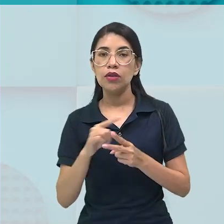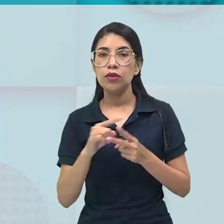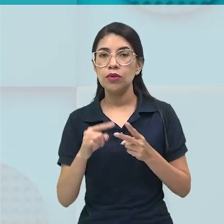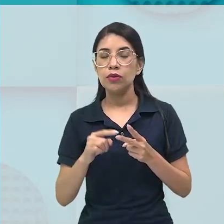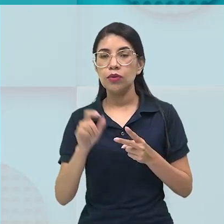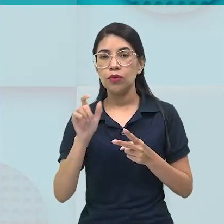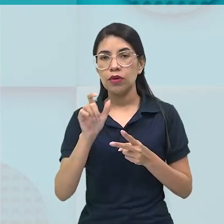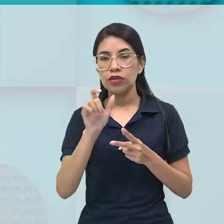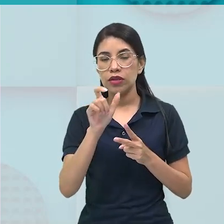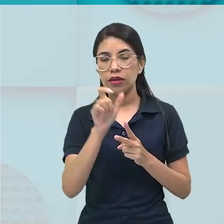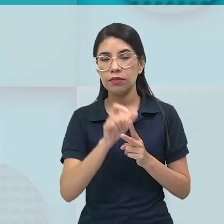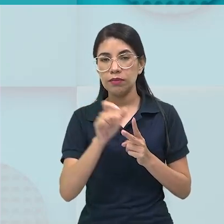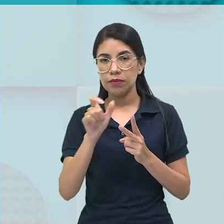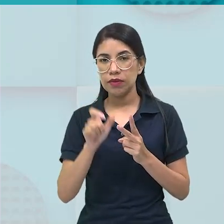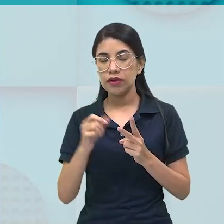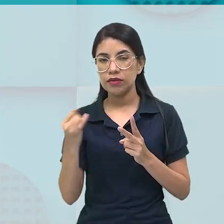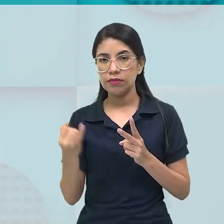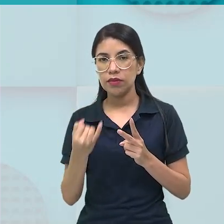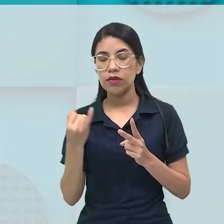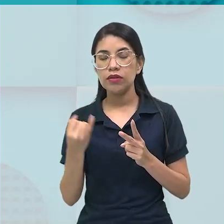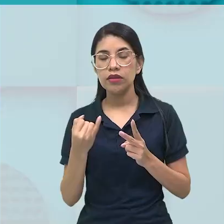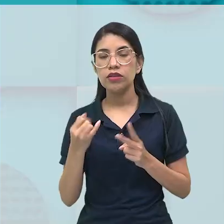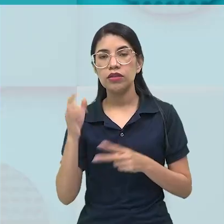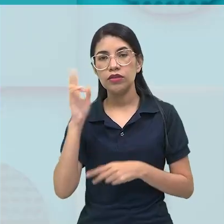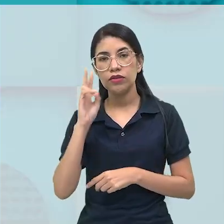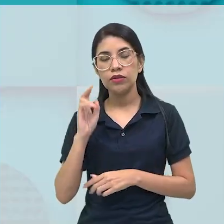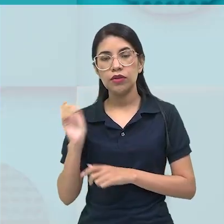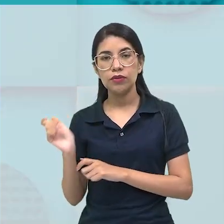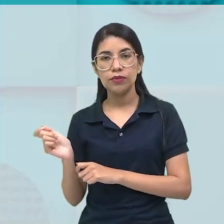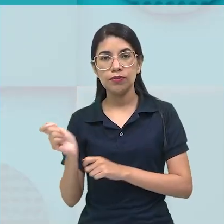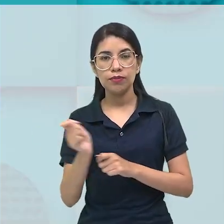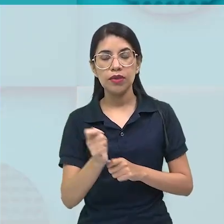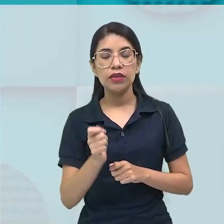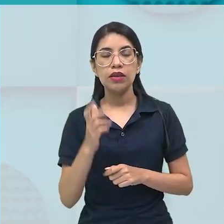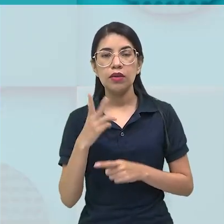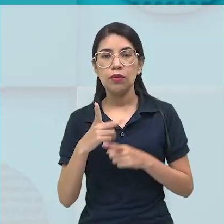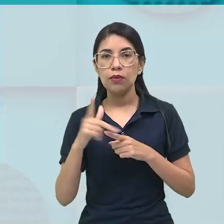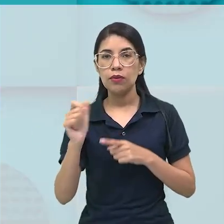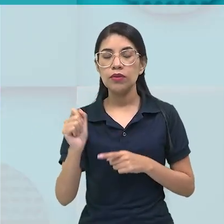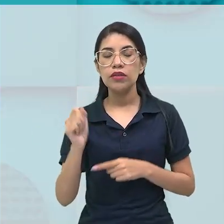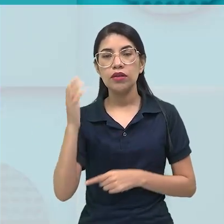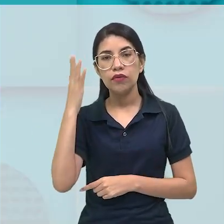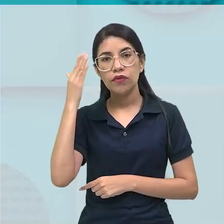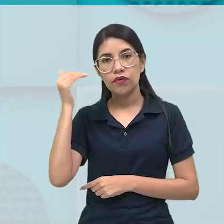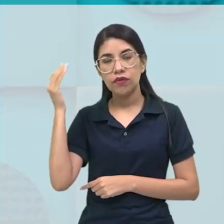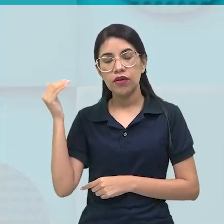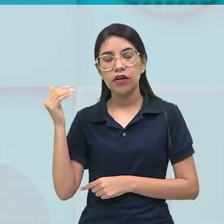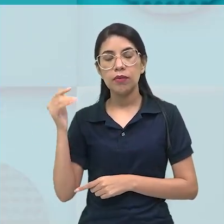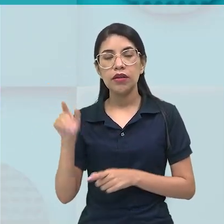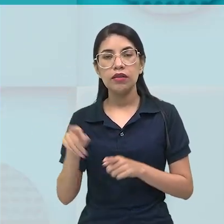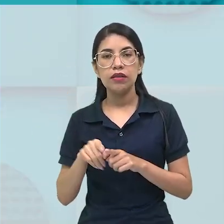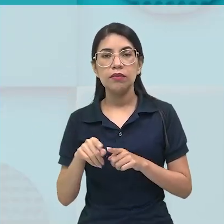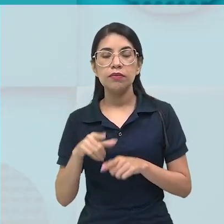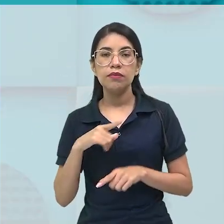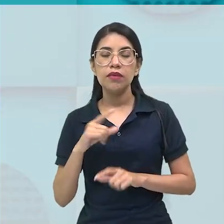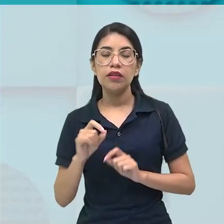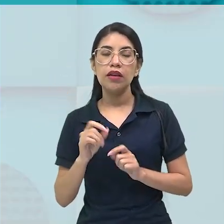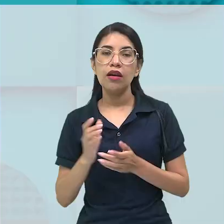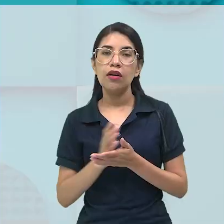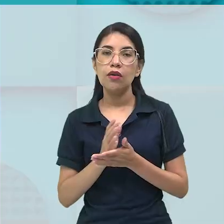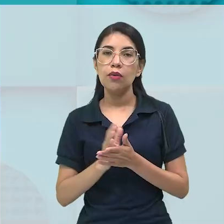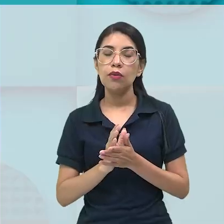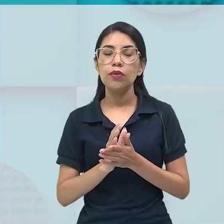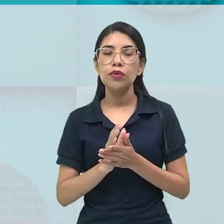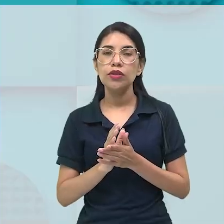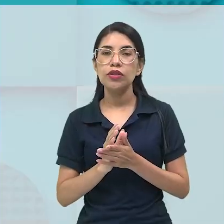nomes muito importantes, né, da história do beisebol, que conquistaram fama e trouxeram também alguns